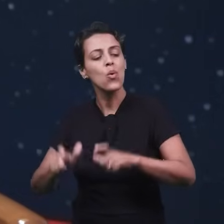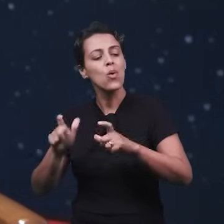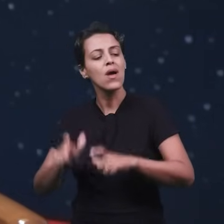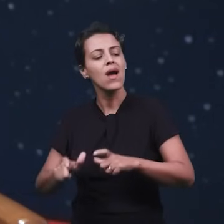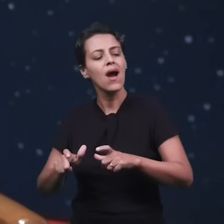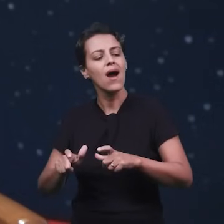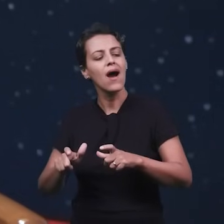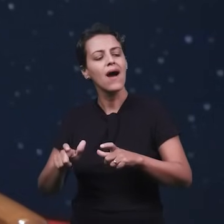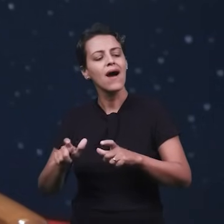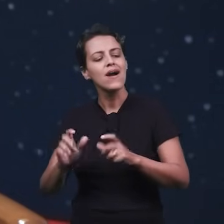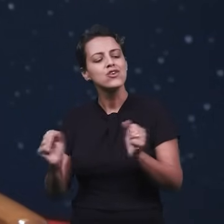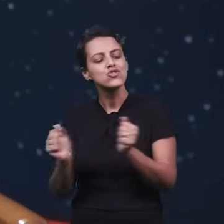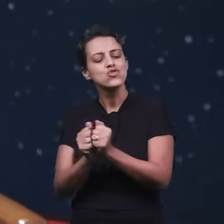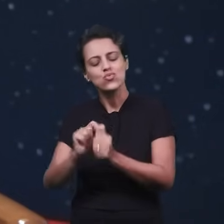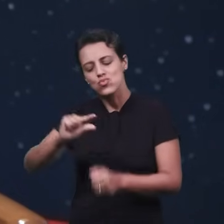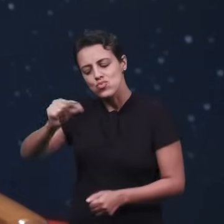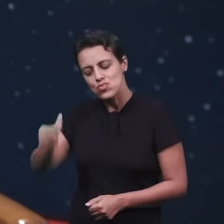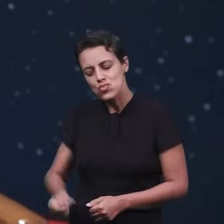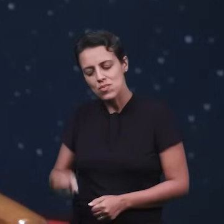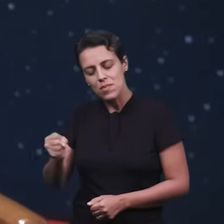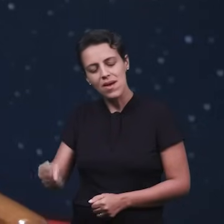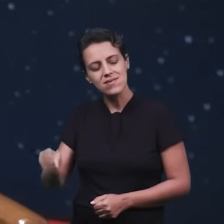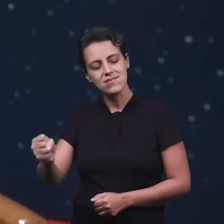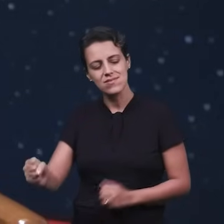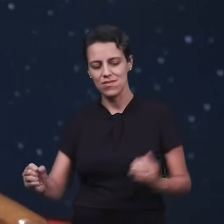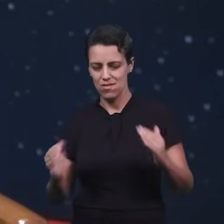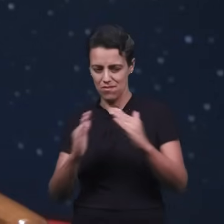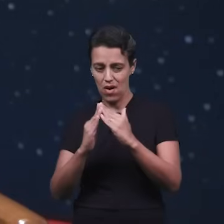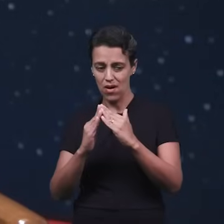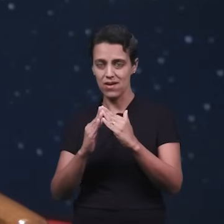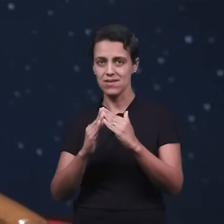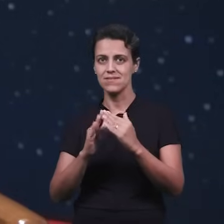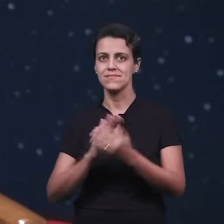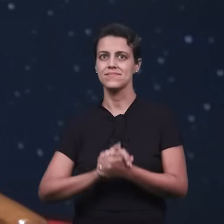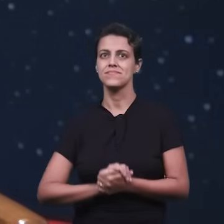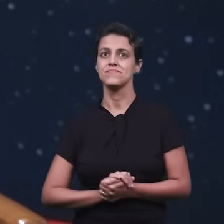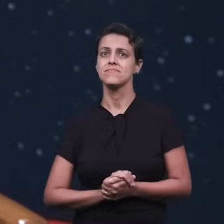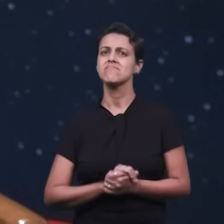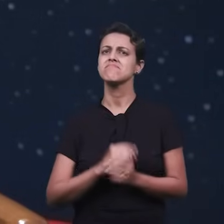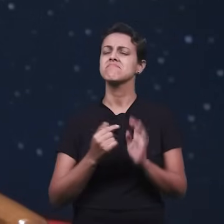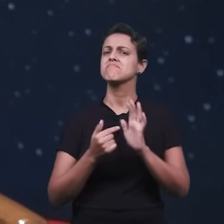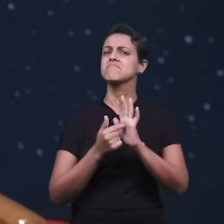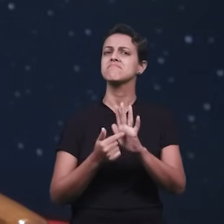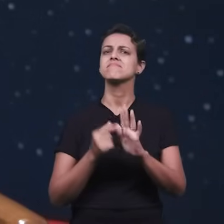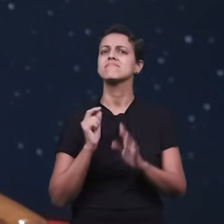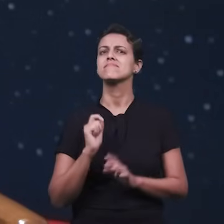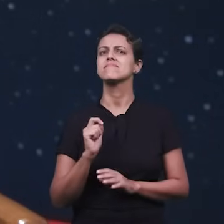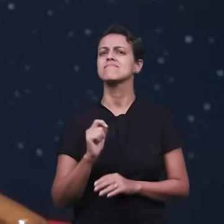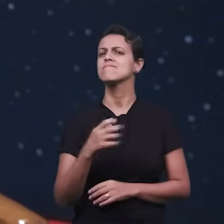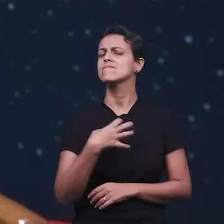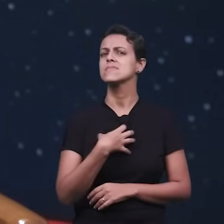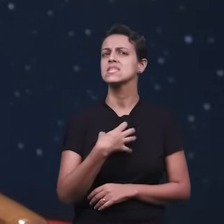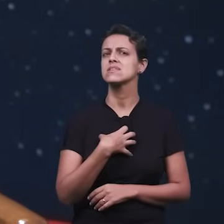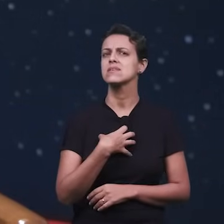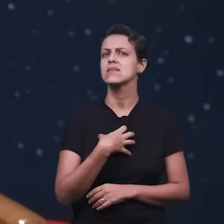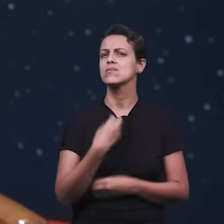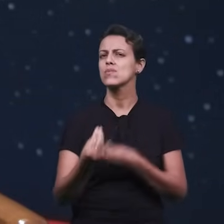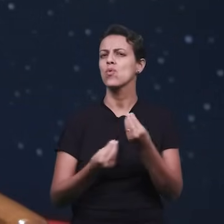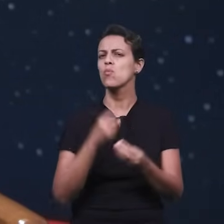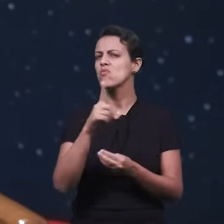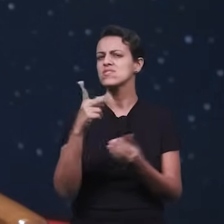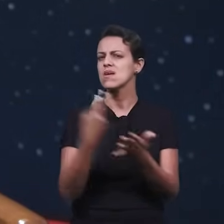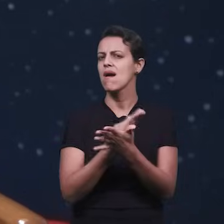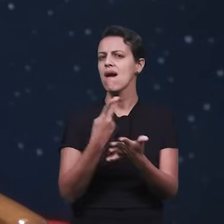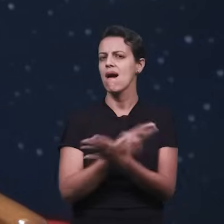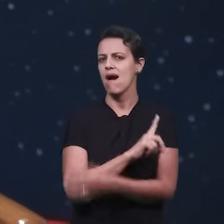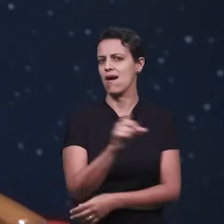cabras junto às moradas dos pastores. O livro de Cantares, nesse versículo, está falando de uma forma de você